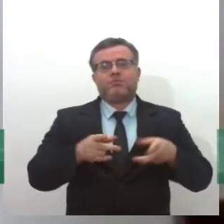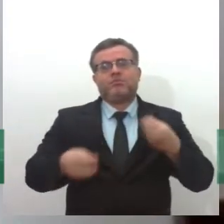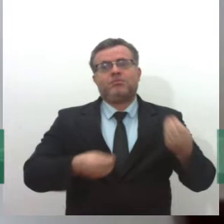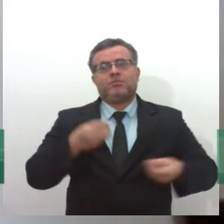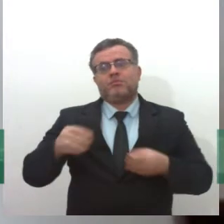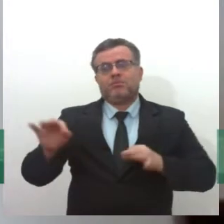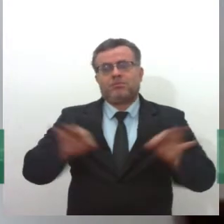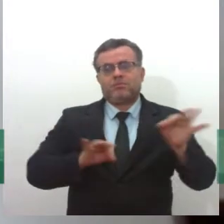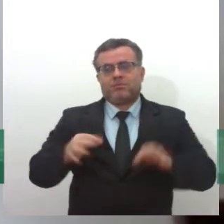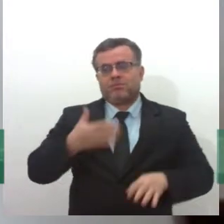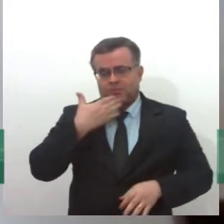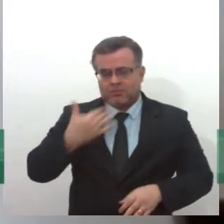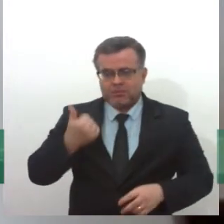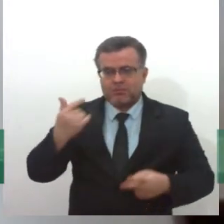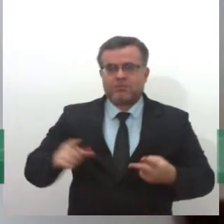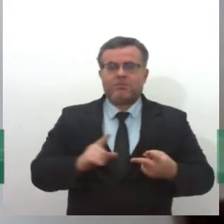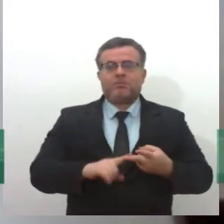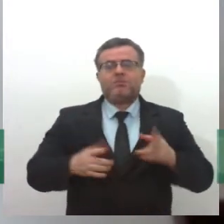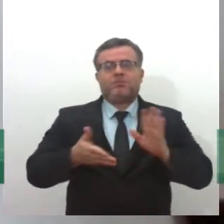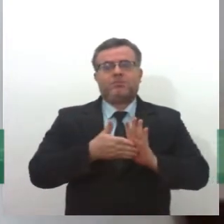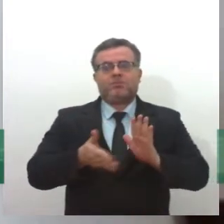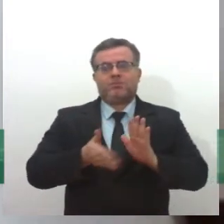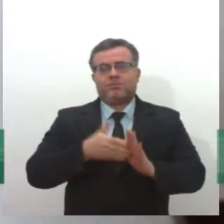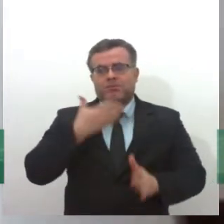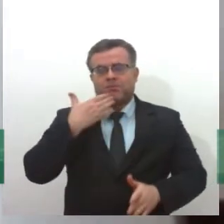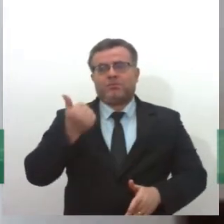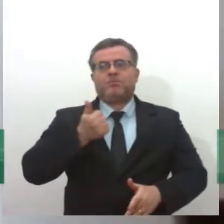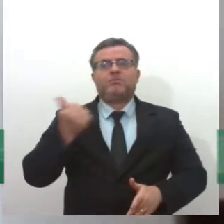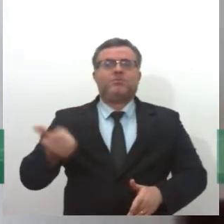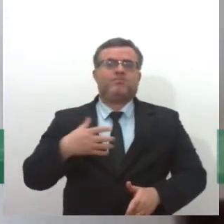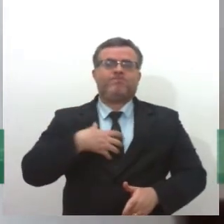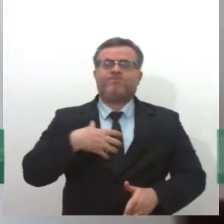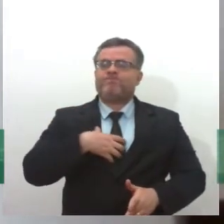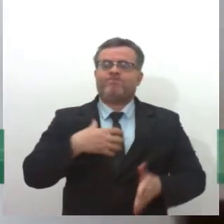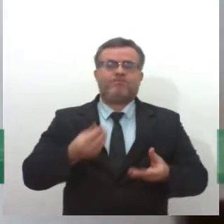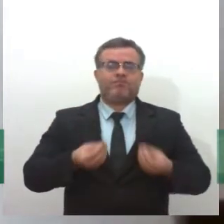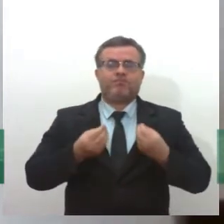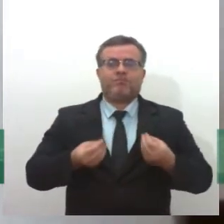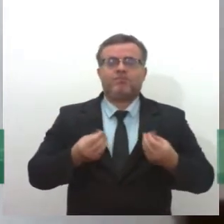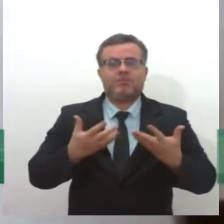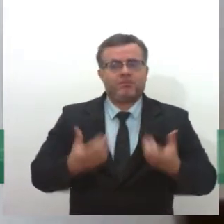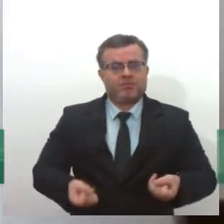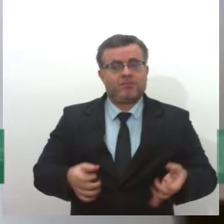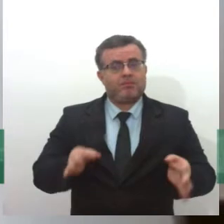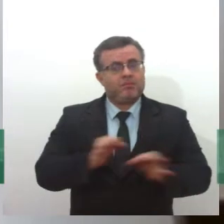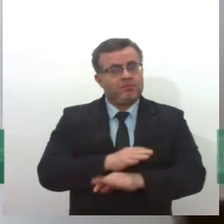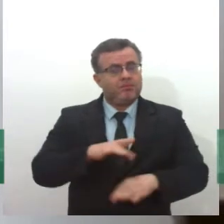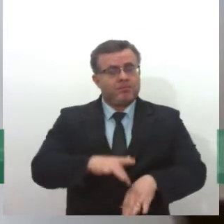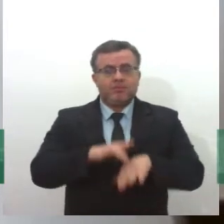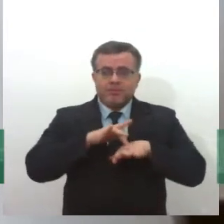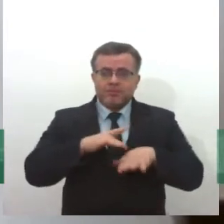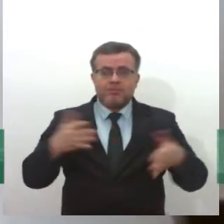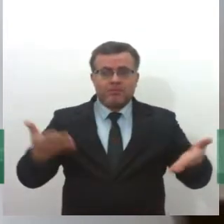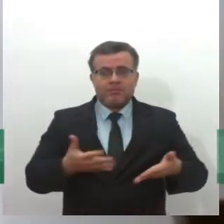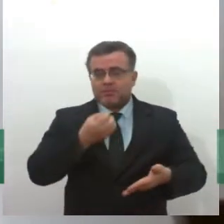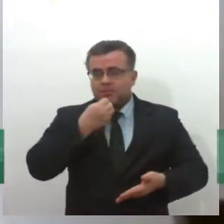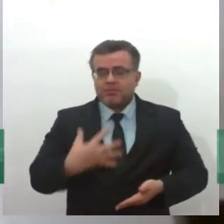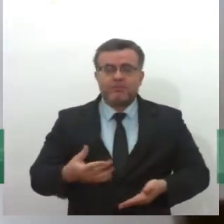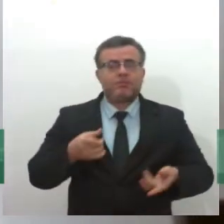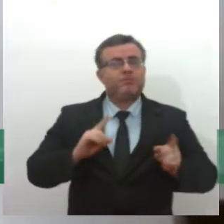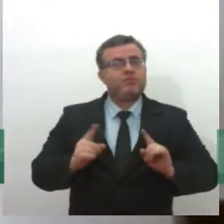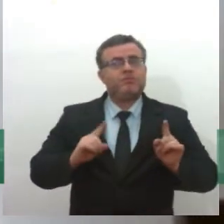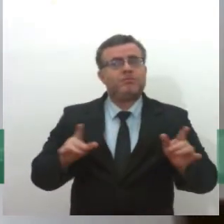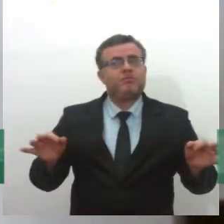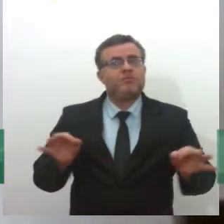pode construir uma proposta melhor, e não faz sentido que a gente se contente com pouco diante de um cenário que já não é bom, ele já é